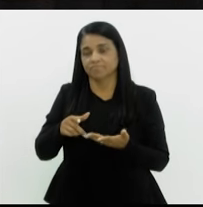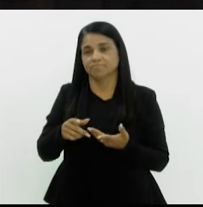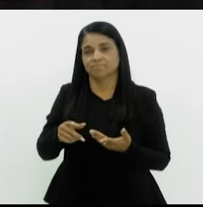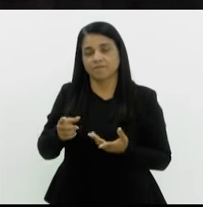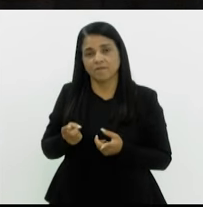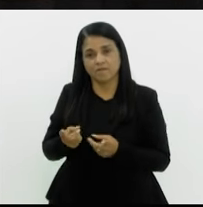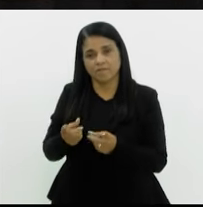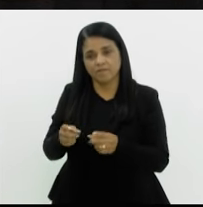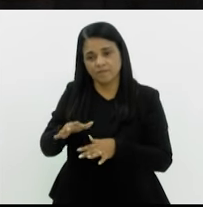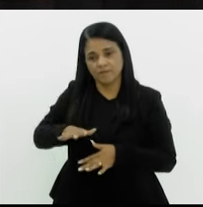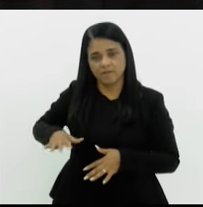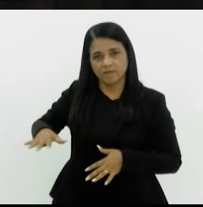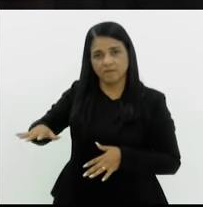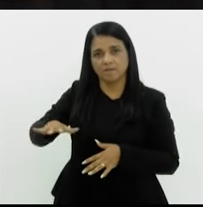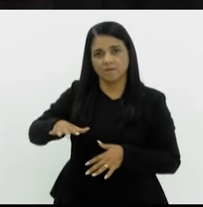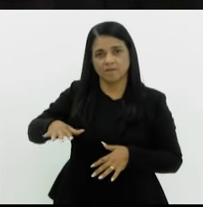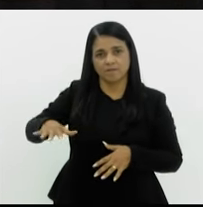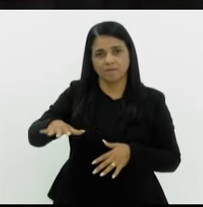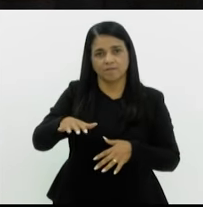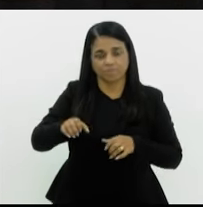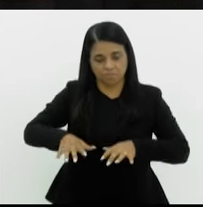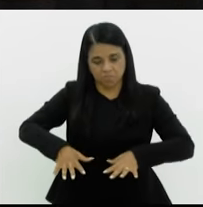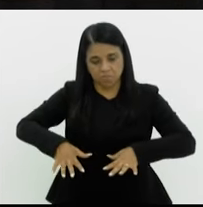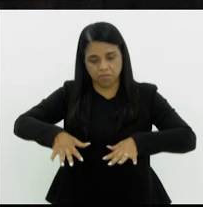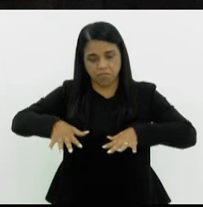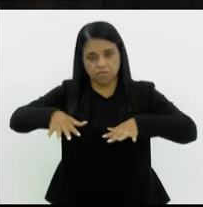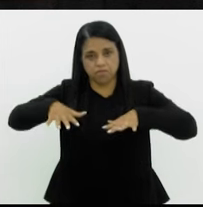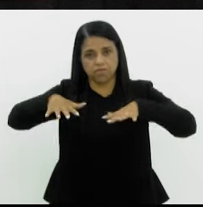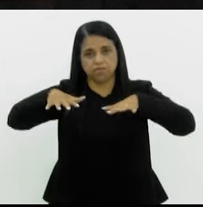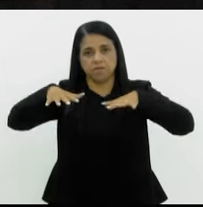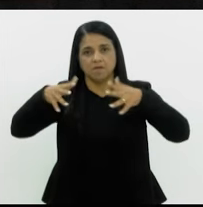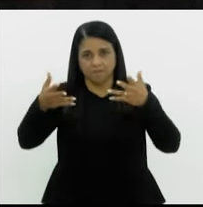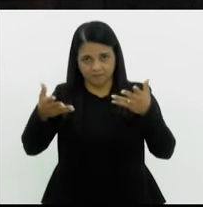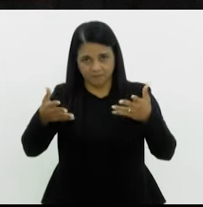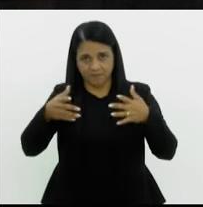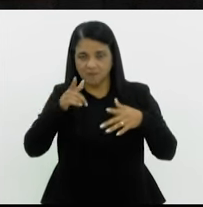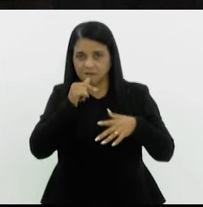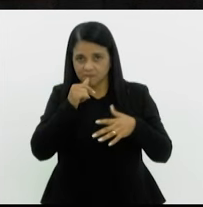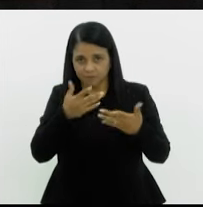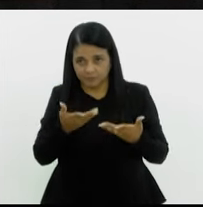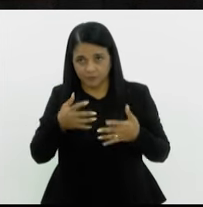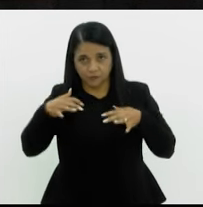que são alagadas.